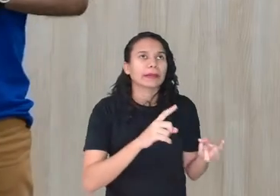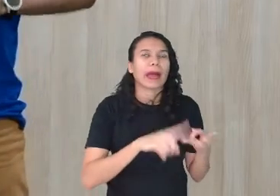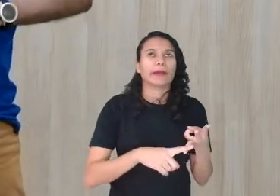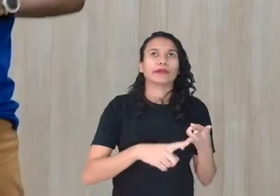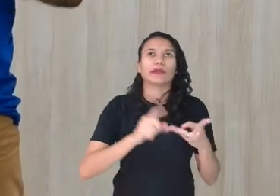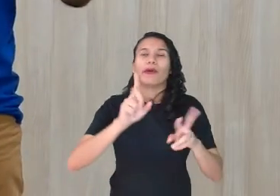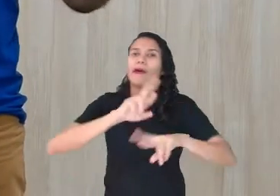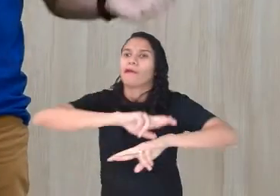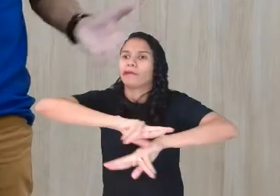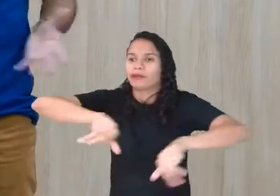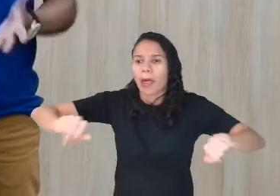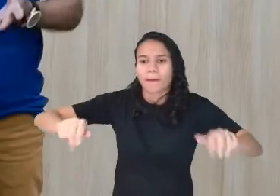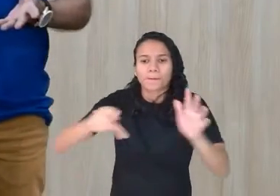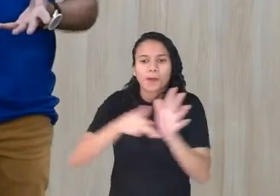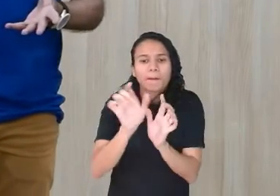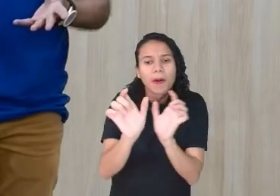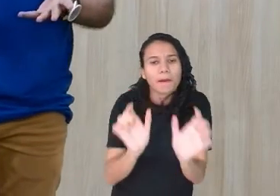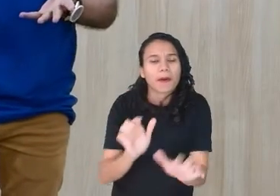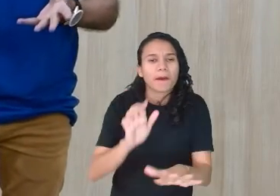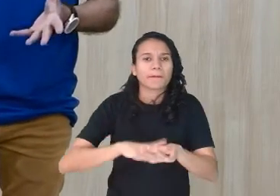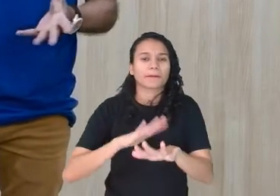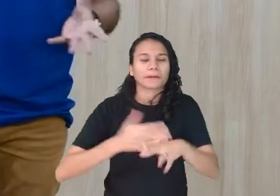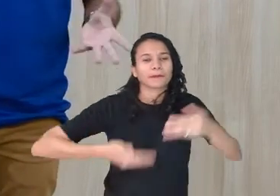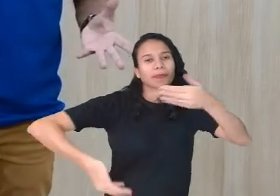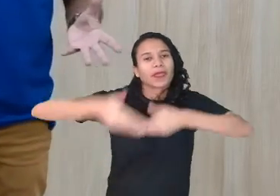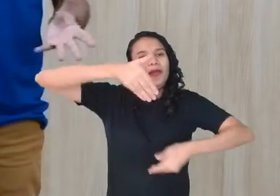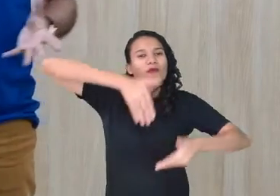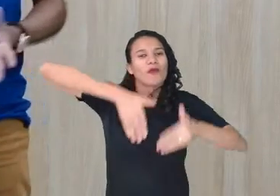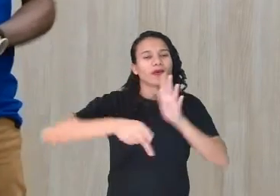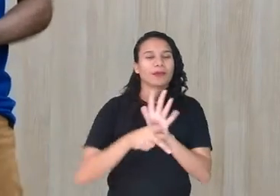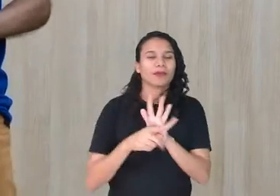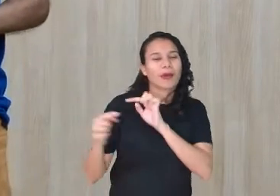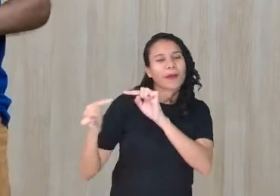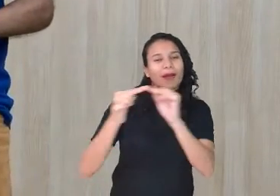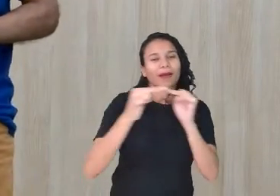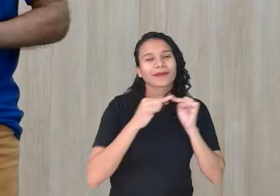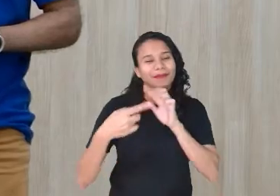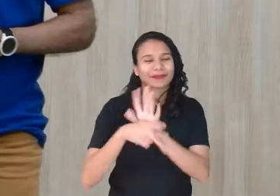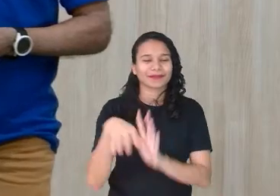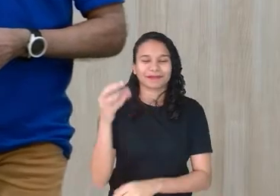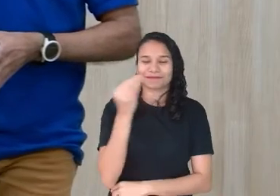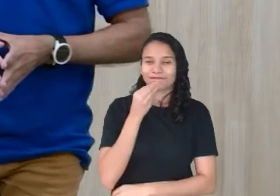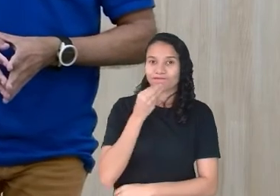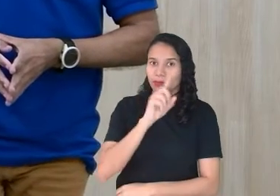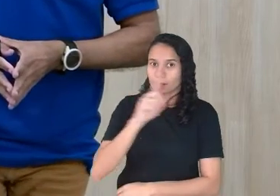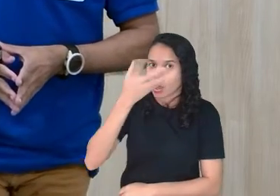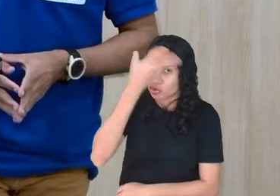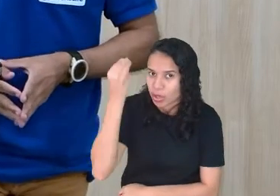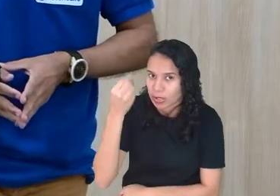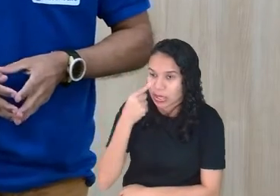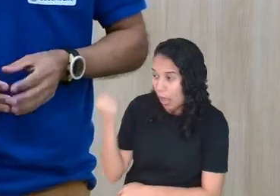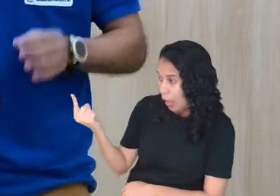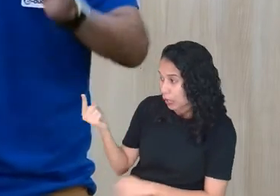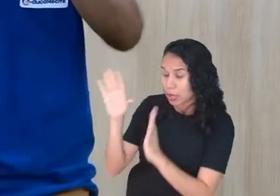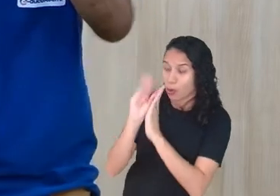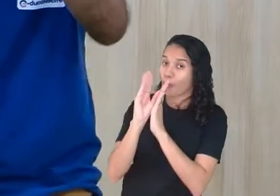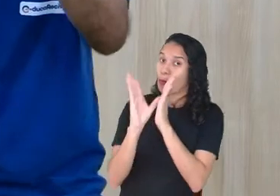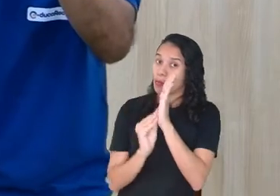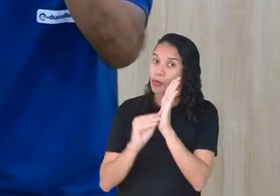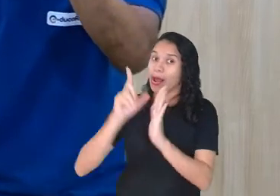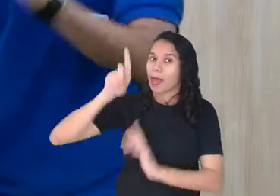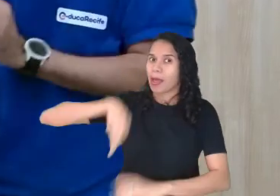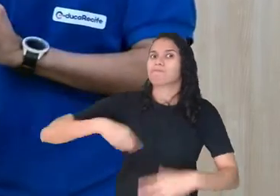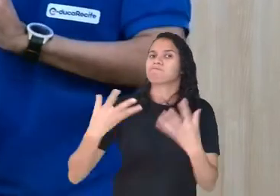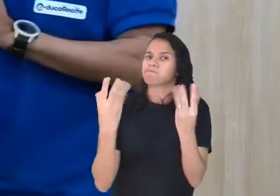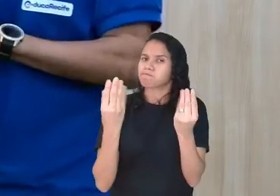de vários termos matemáticos para envolver aí a sintonia da probabilidade. E não esquece, esse conteúdo ele é